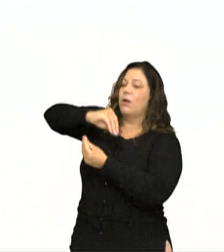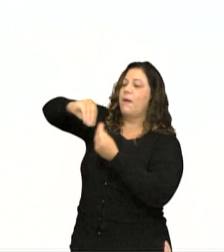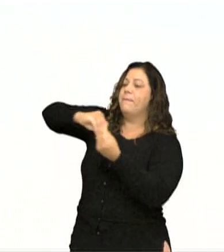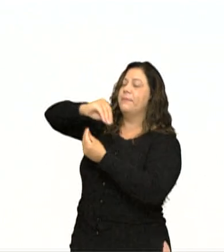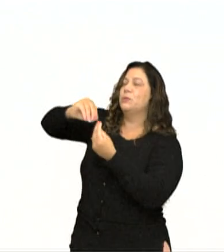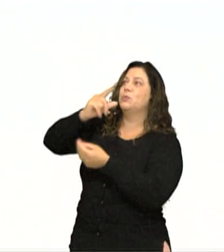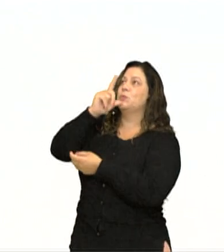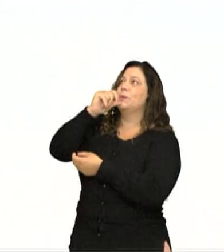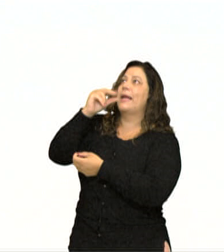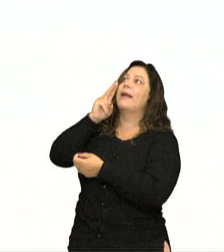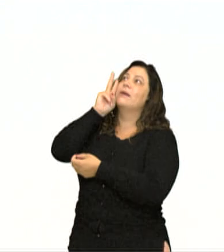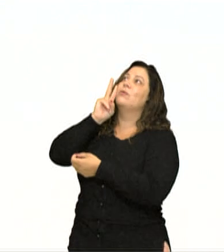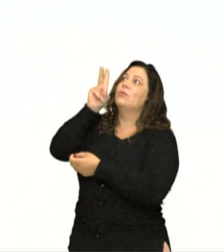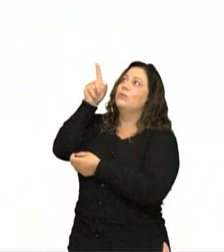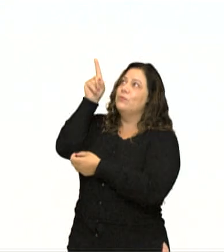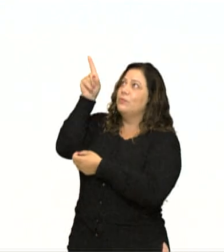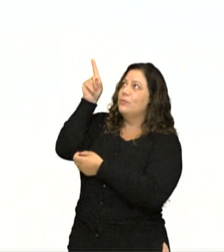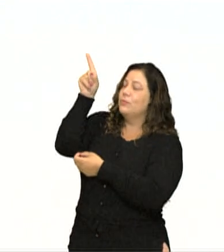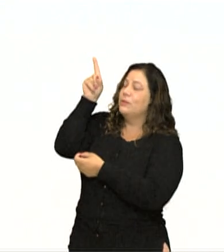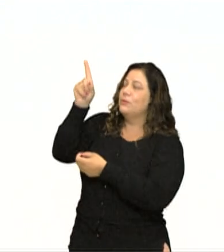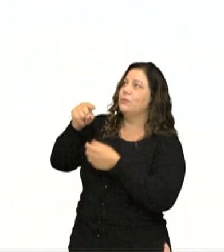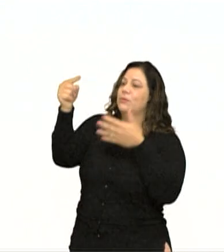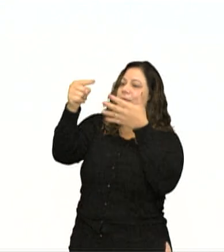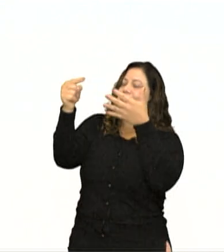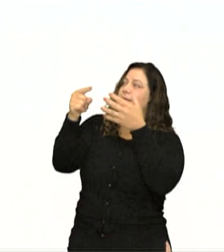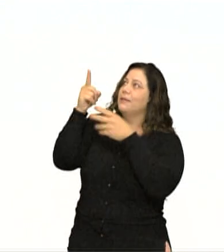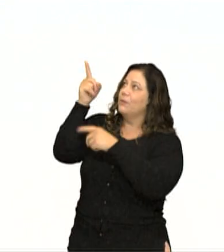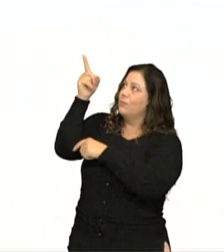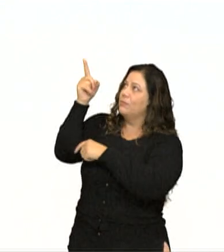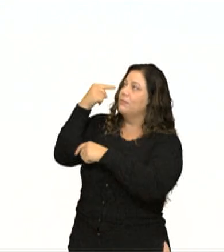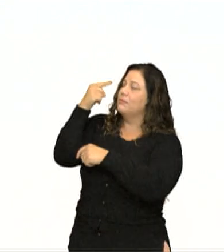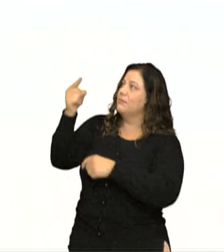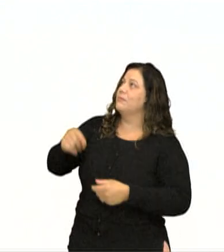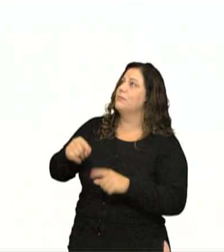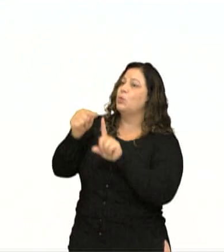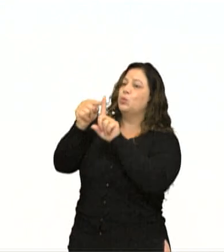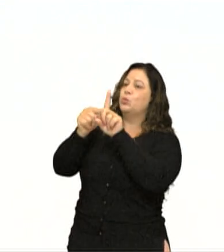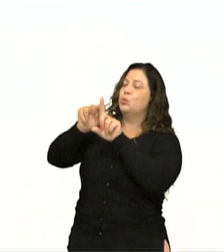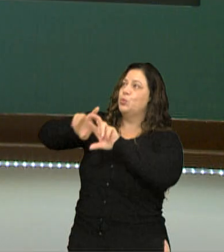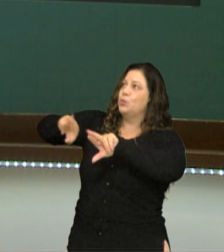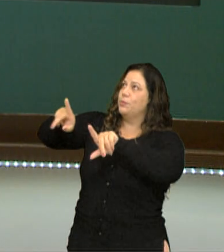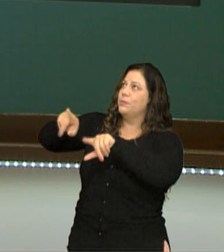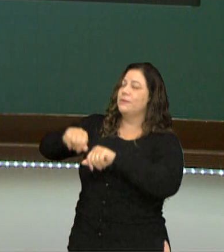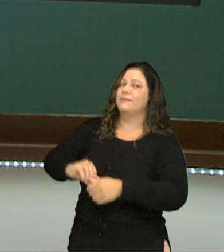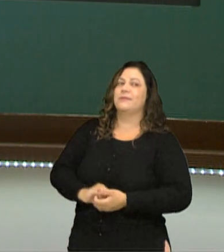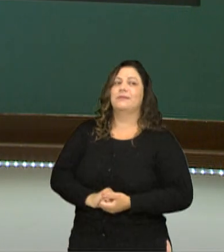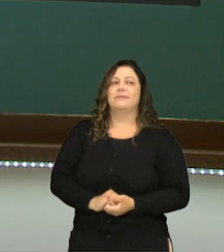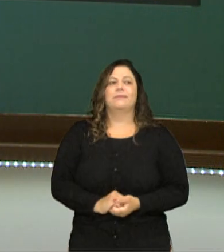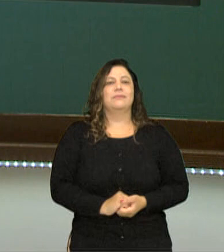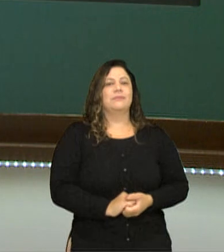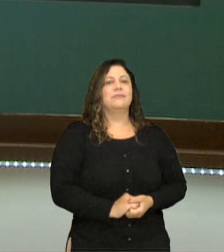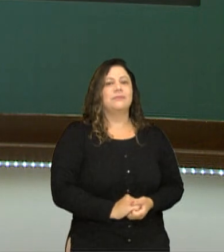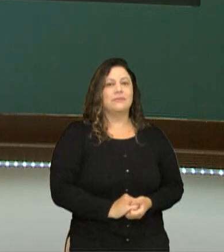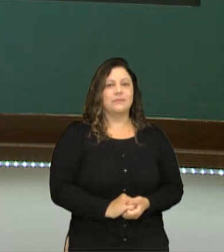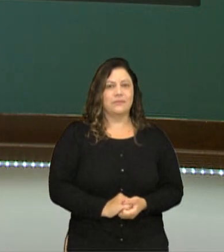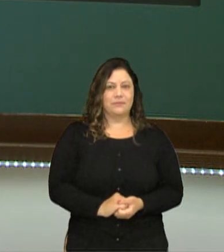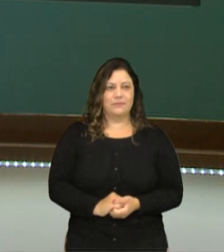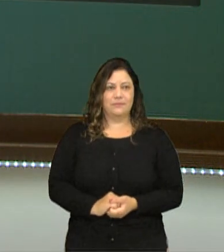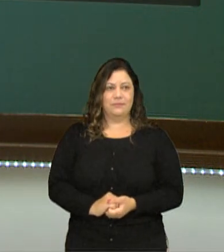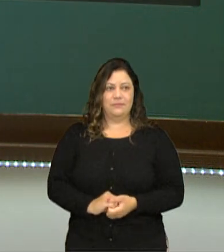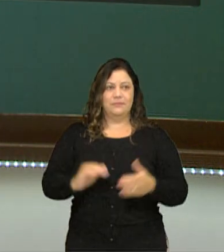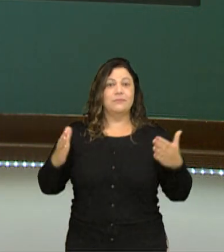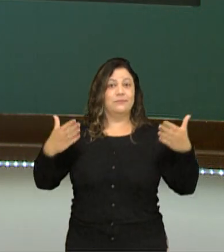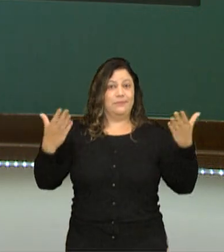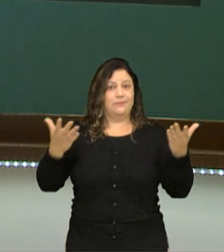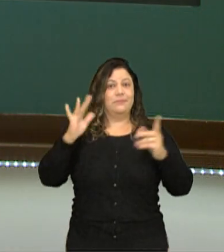água ali e o vinho, tá? Então, cada um com a sua função, né, tinha essas esculturas, tá? Então,